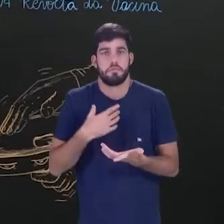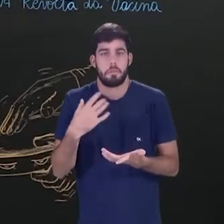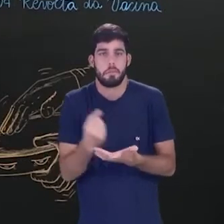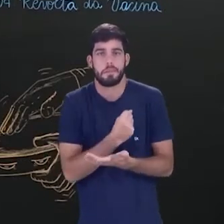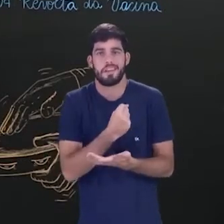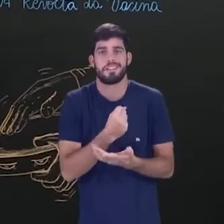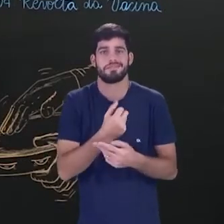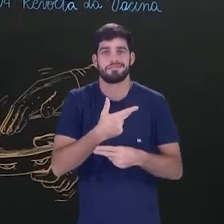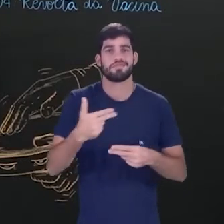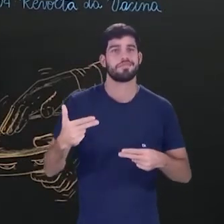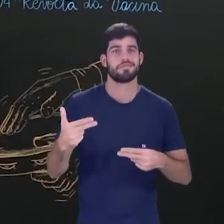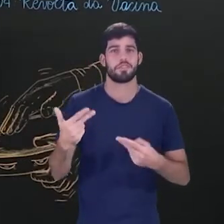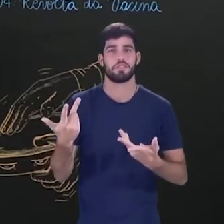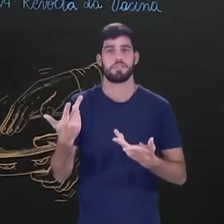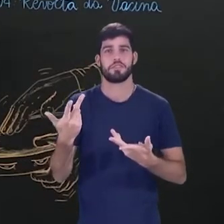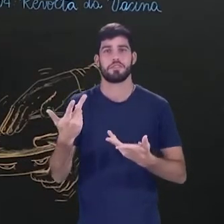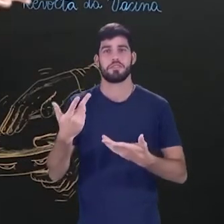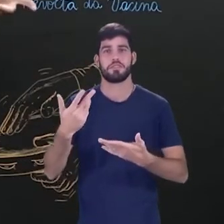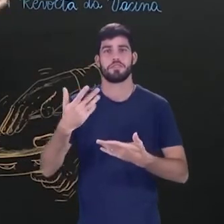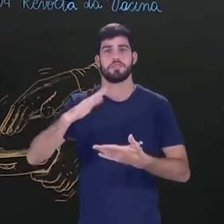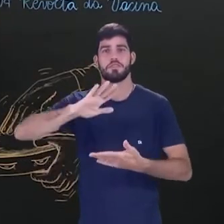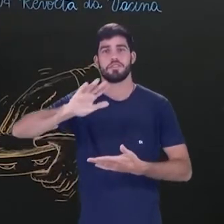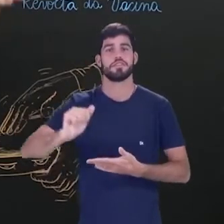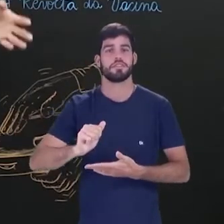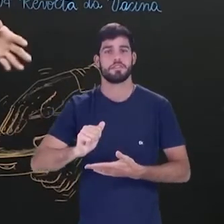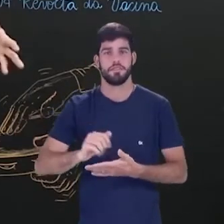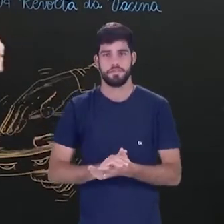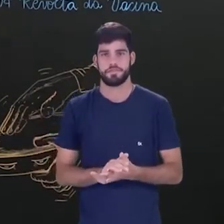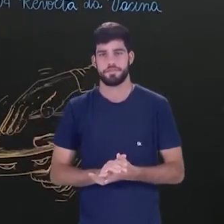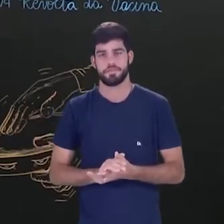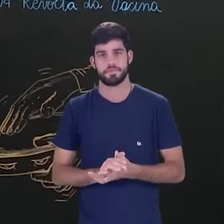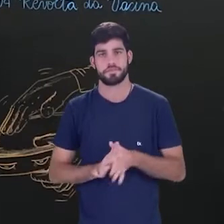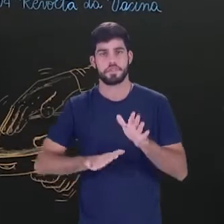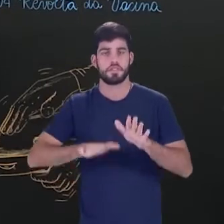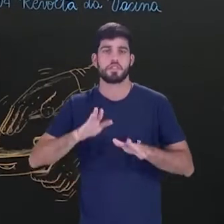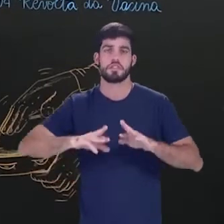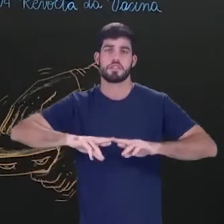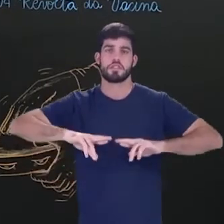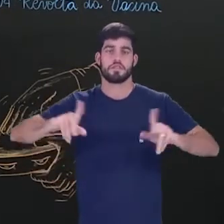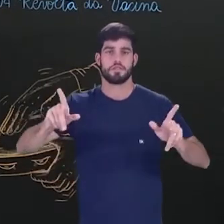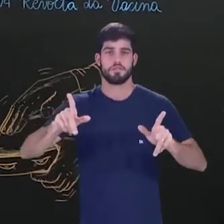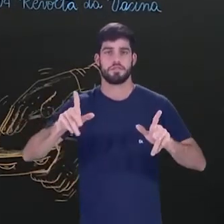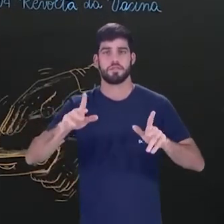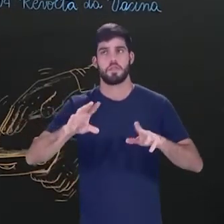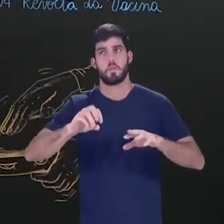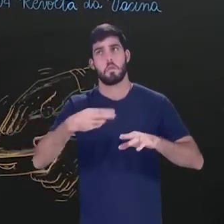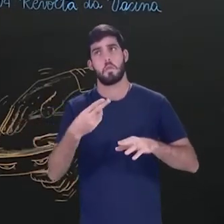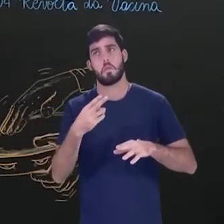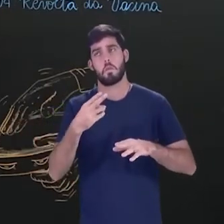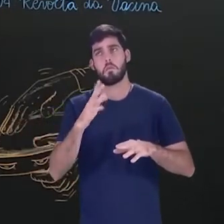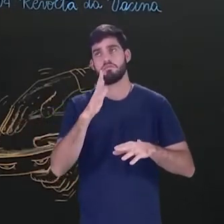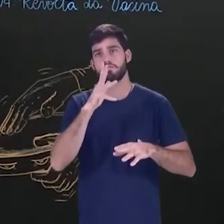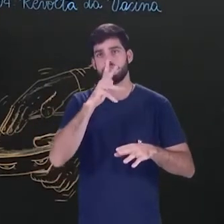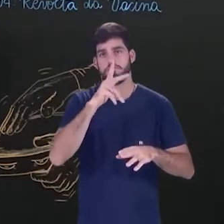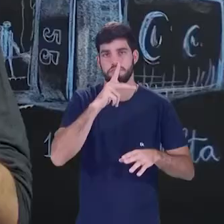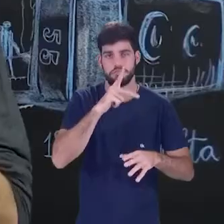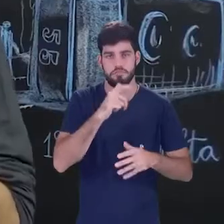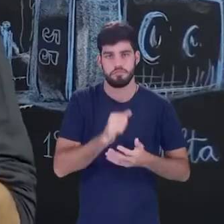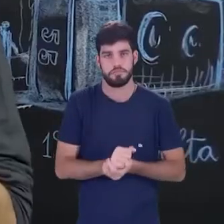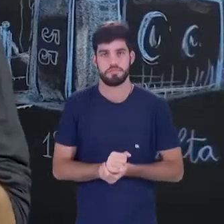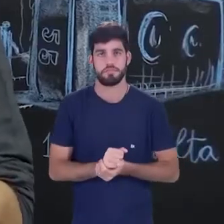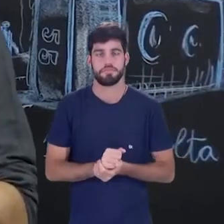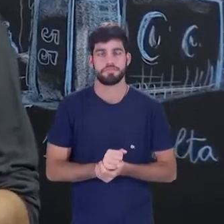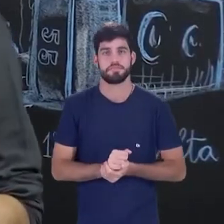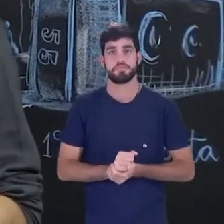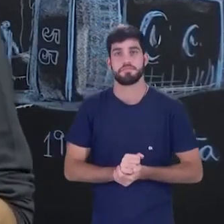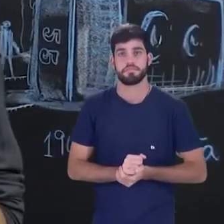essa exploração que gerou o chamado subdesenvolvimento dessas sociedades, ou atraso na visão dessas pessoas. Só que